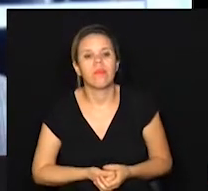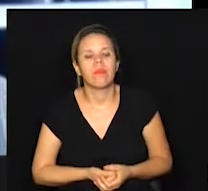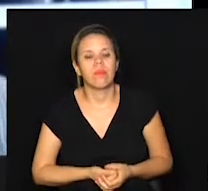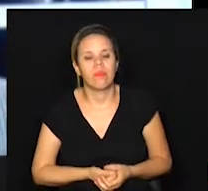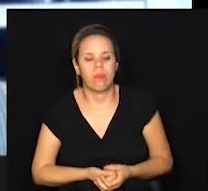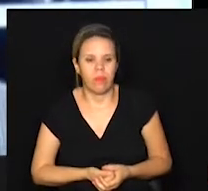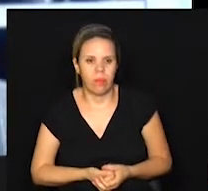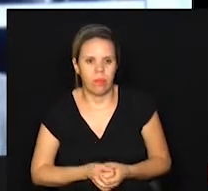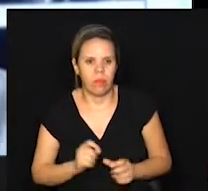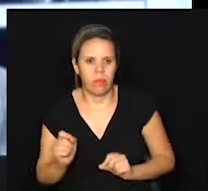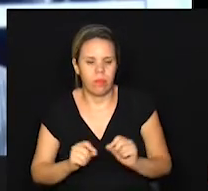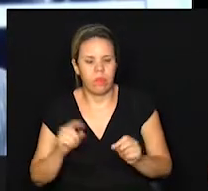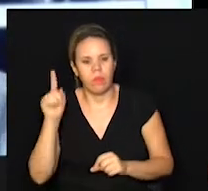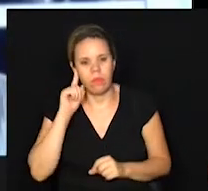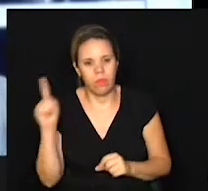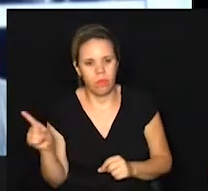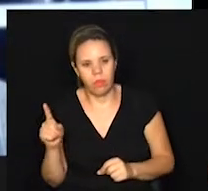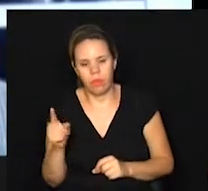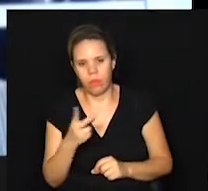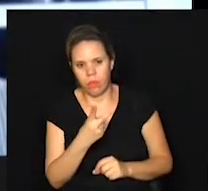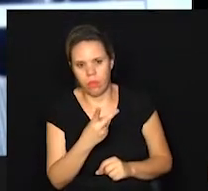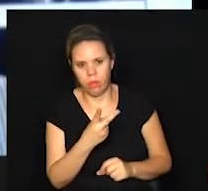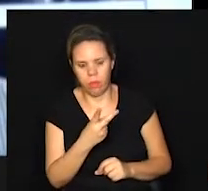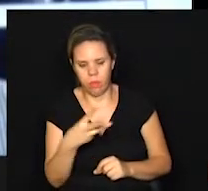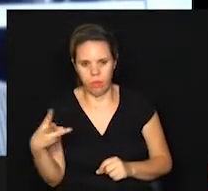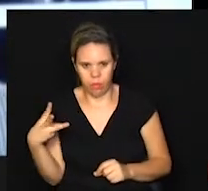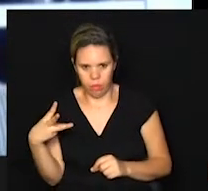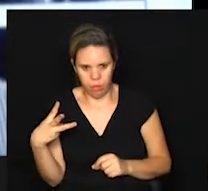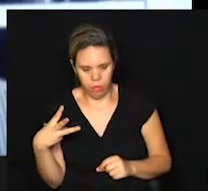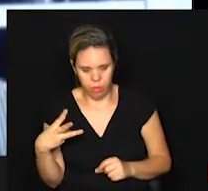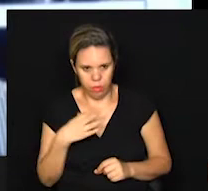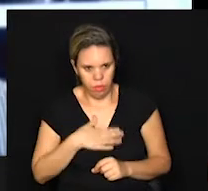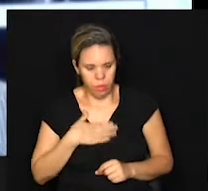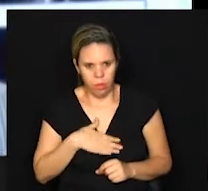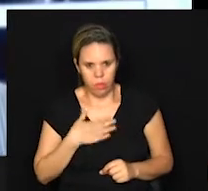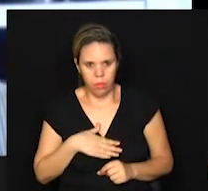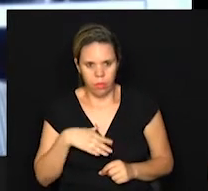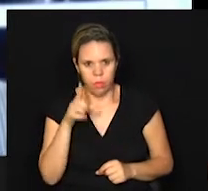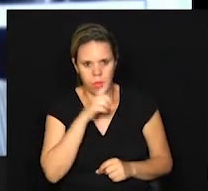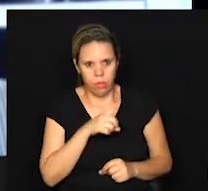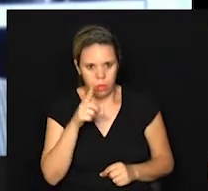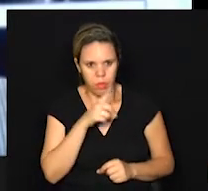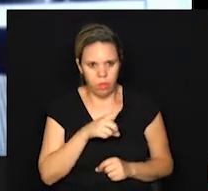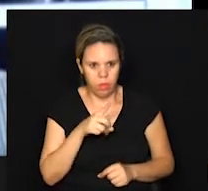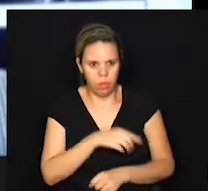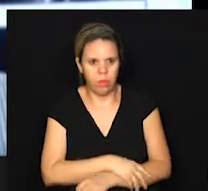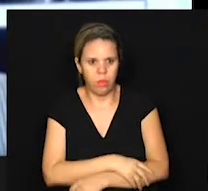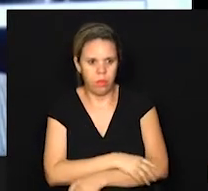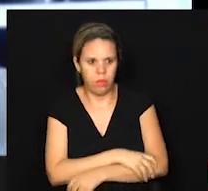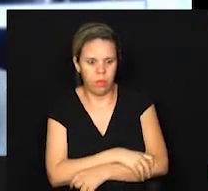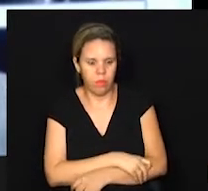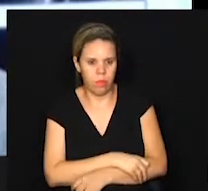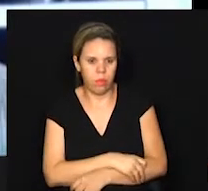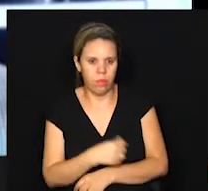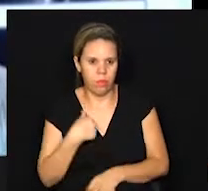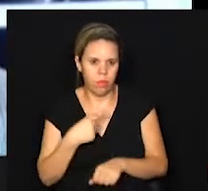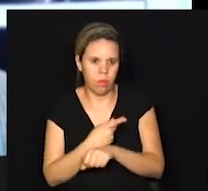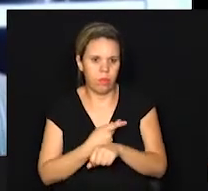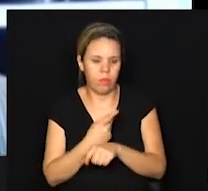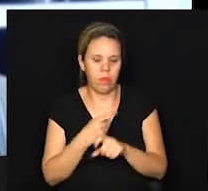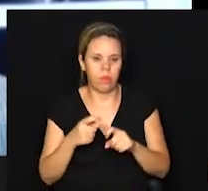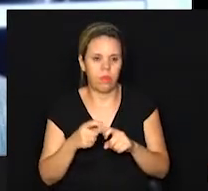Até que, no dia 23 de agosto, era um domingo, eu procurei um